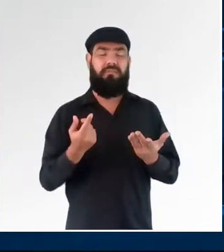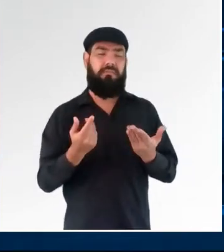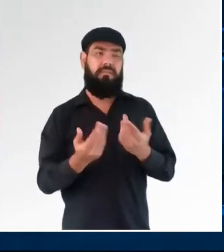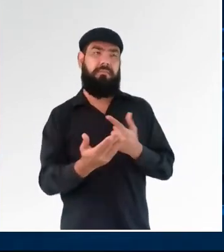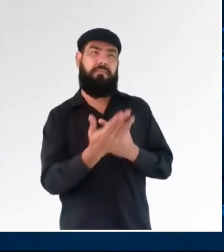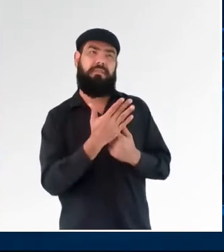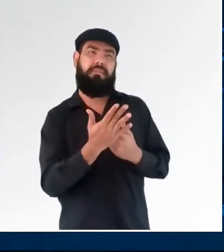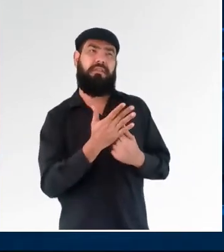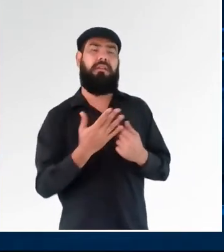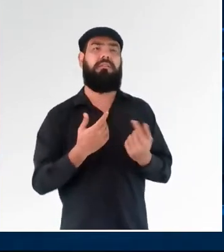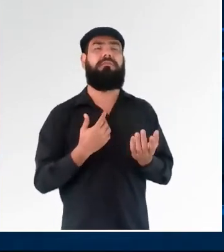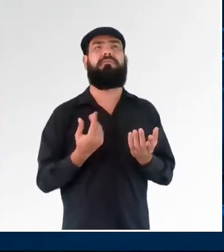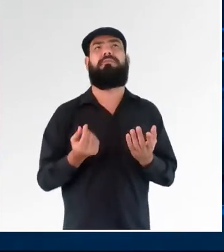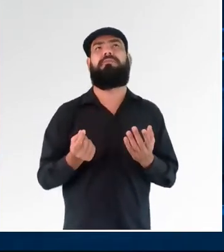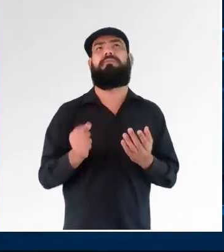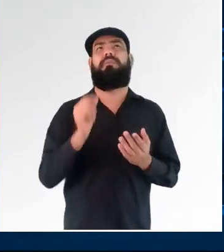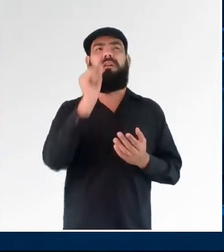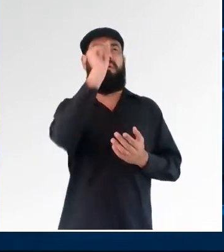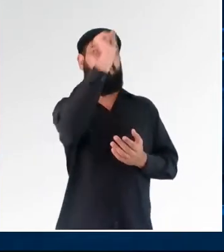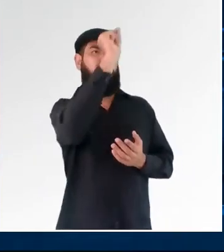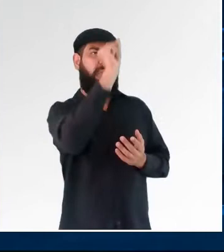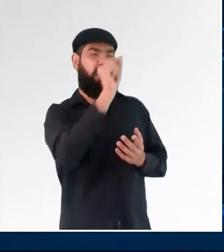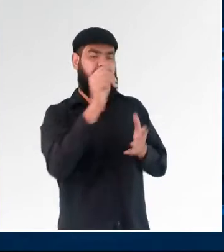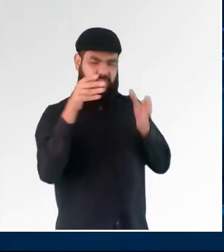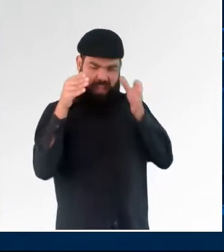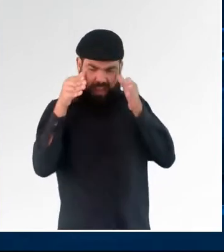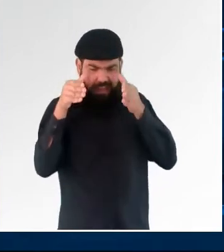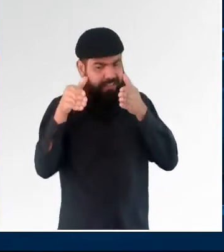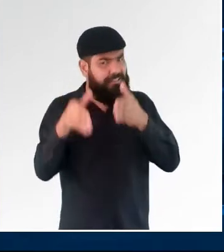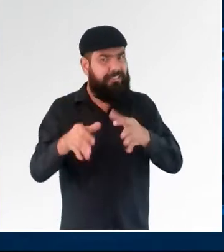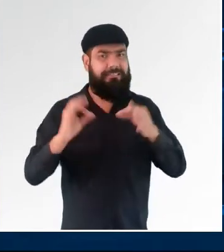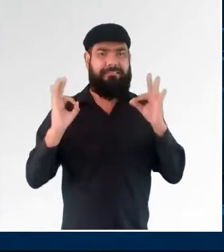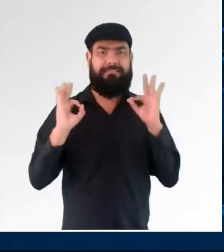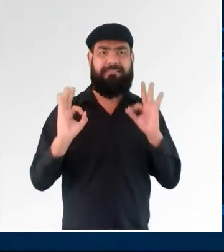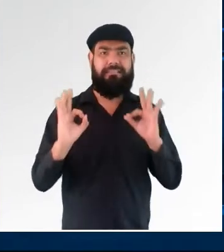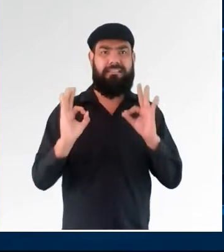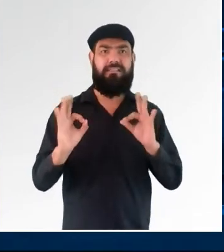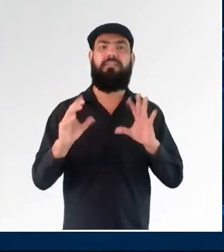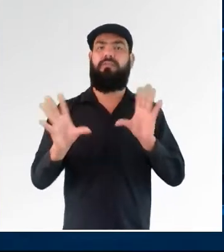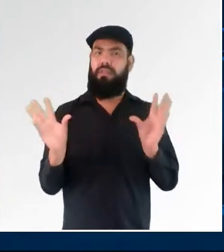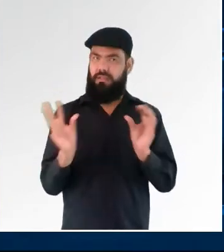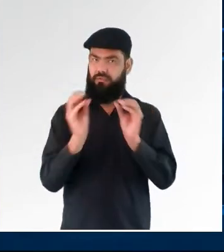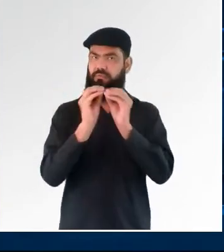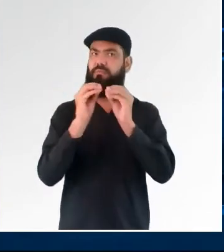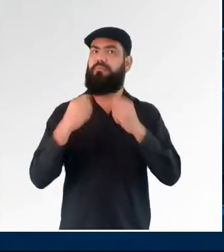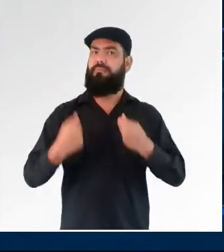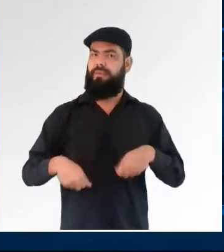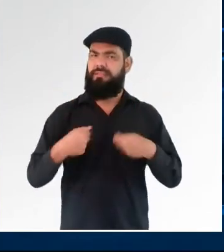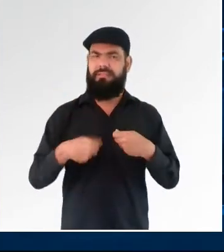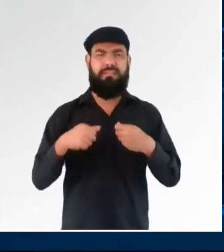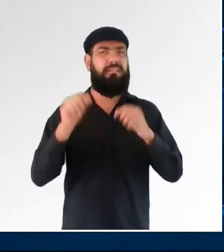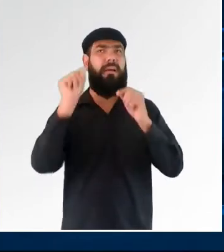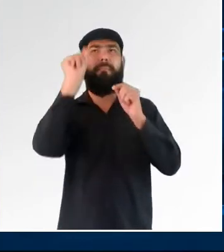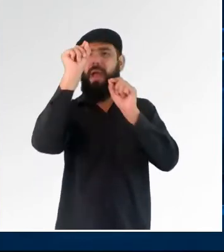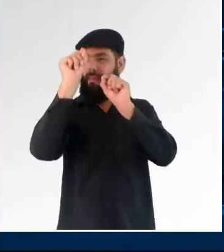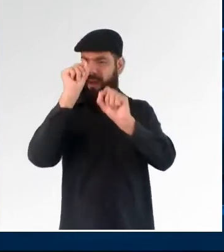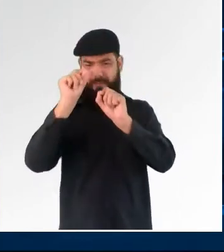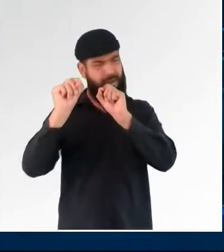pontos essenciais. No resumo você vai apresentar isso, ó, os pontos essenciais,